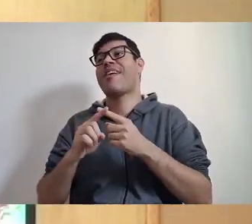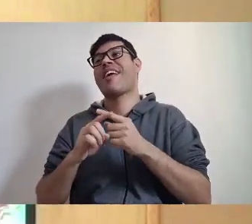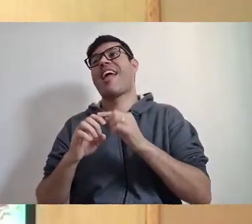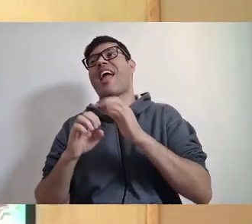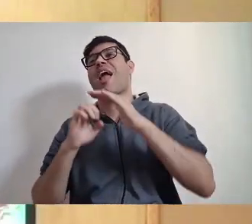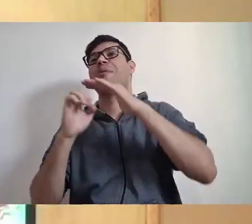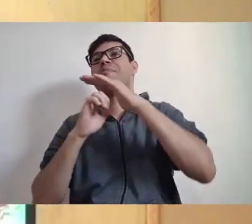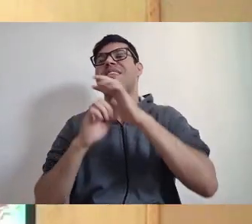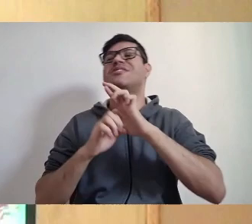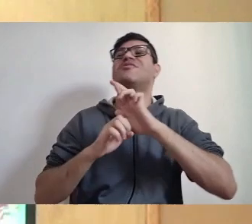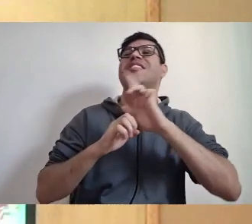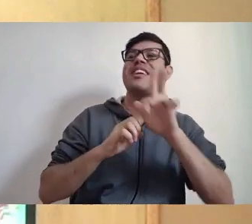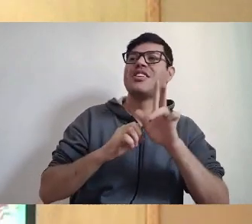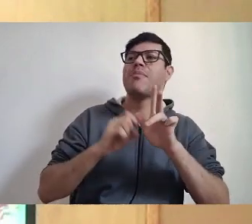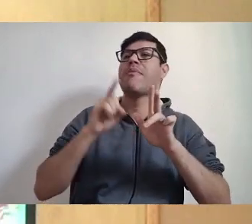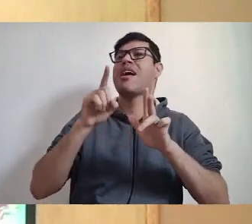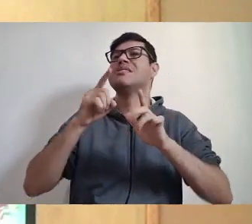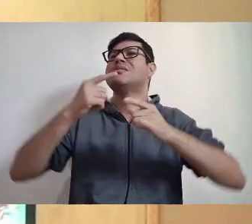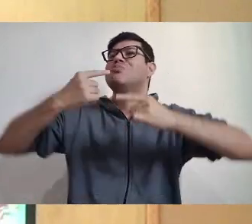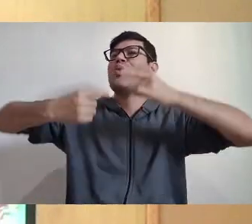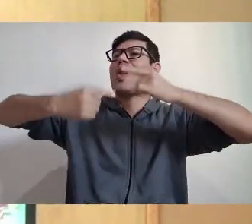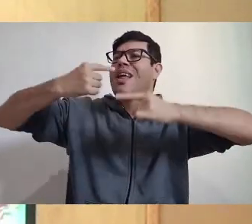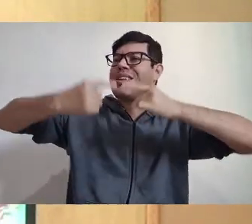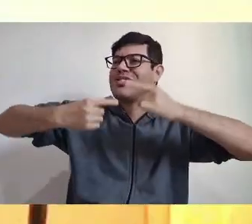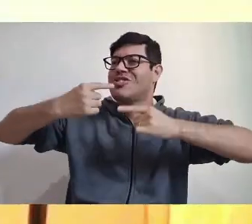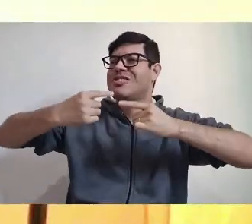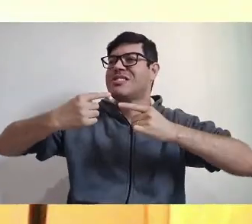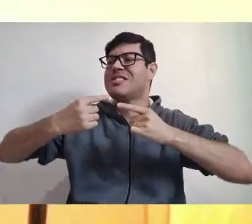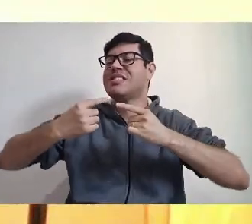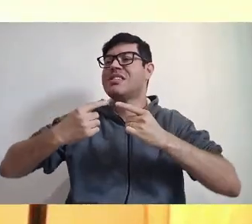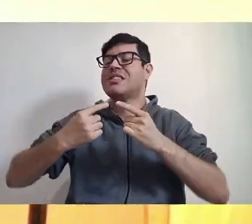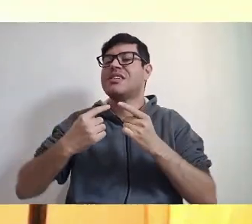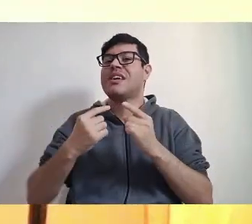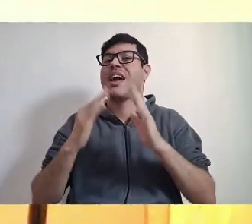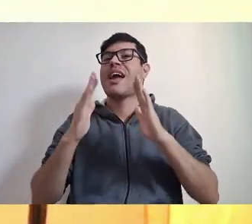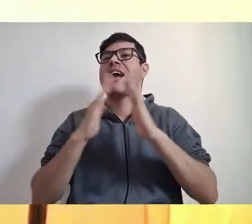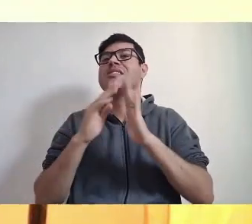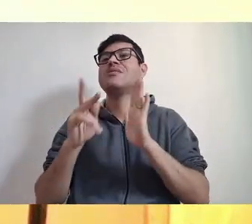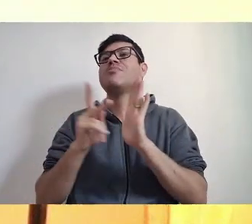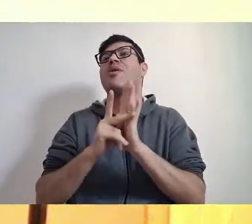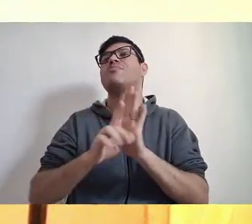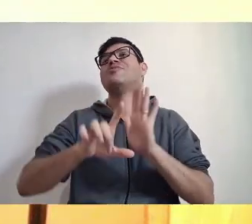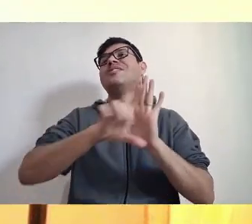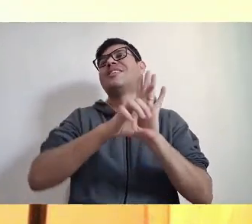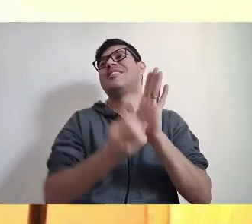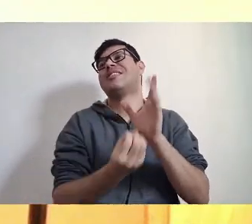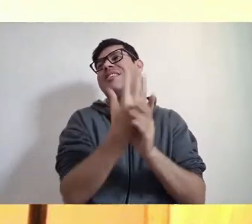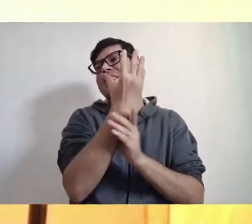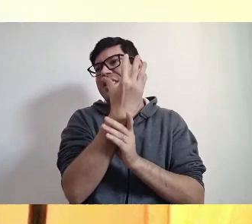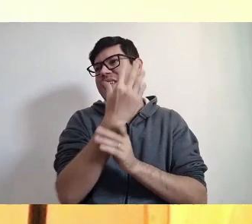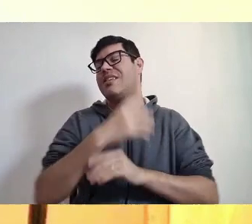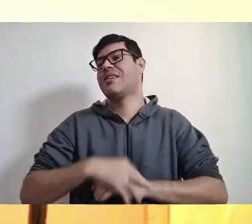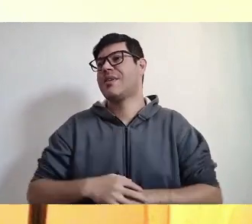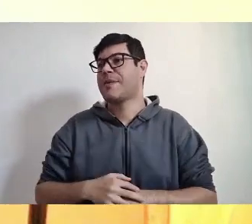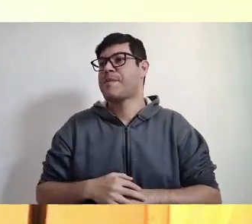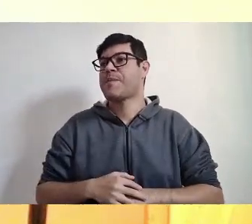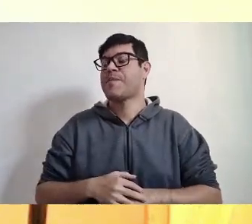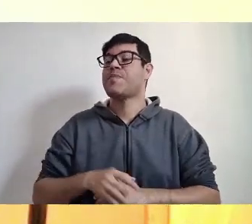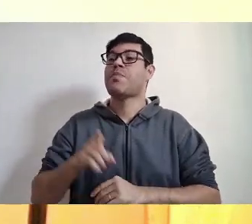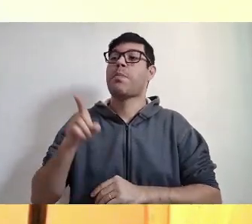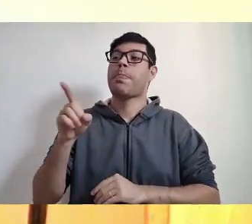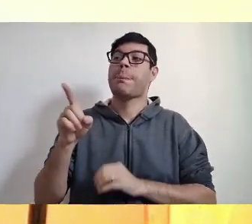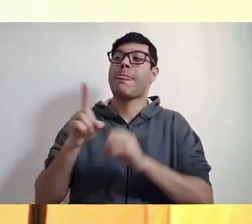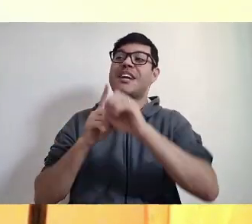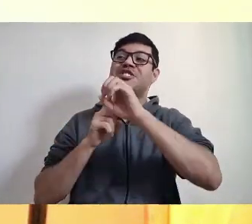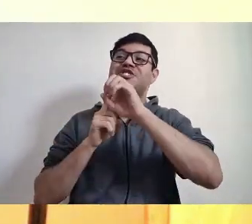de uma empresa, é uma empresa. Mas ali é política, uma casa de leis. Como é que você está tirando isso assim? Aliás, como se diz na gíria, de